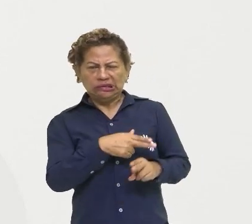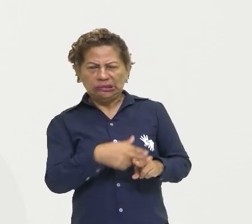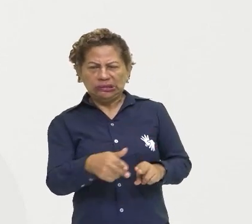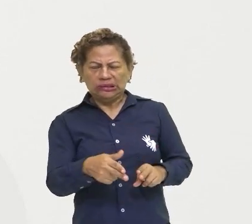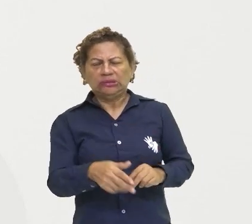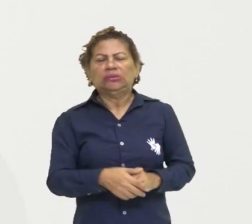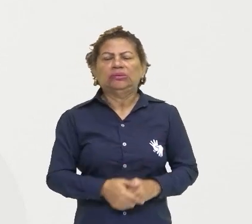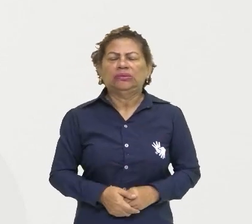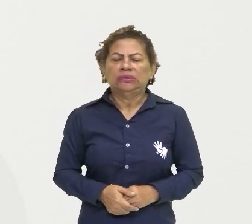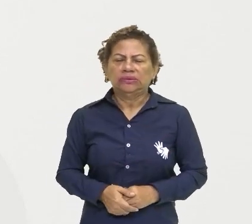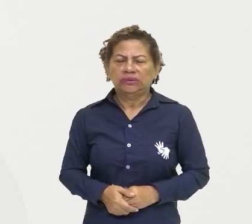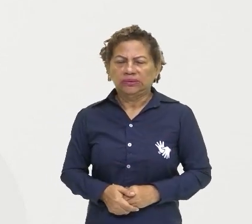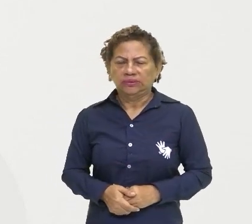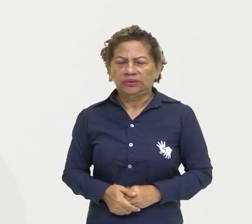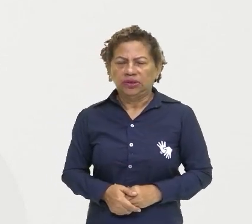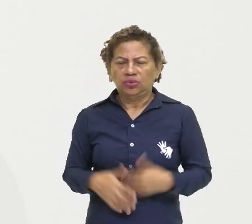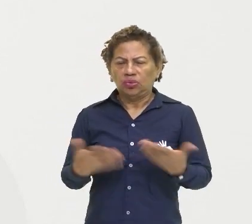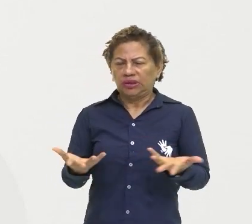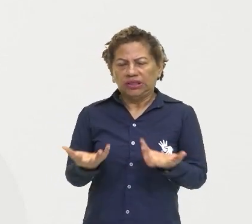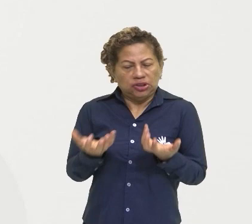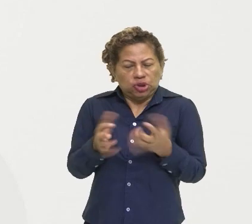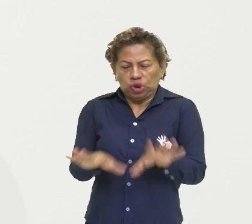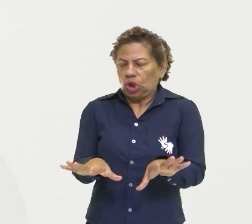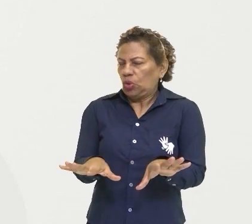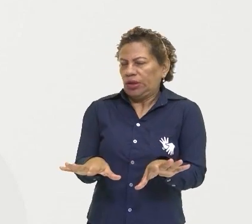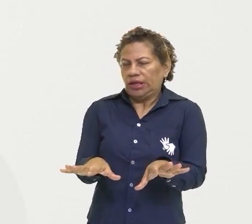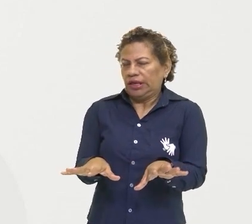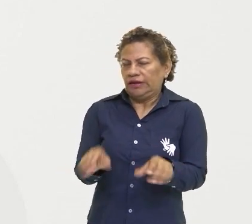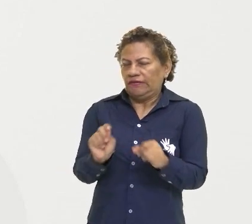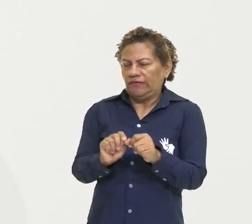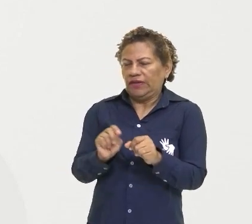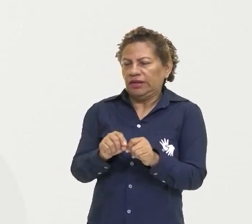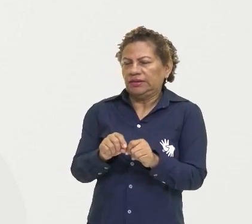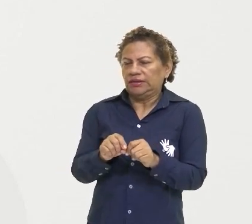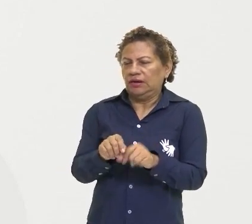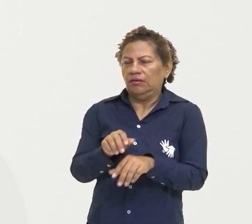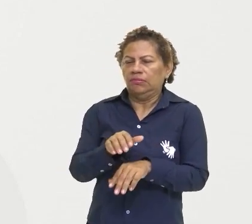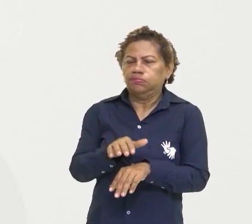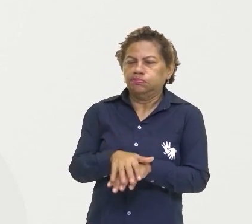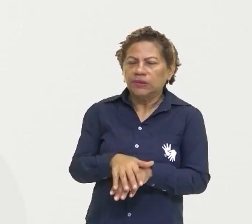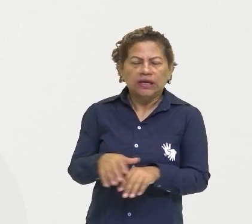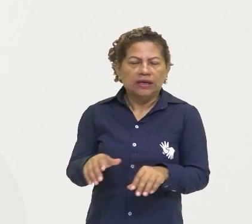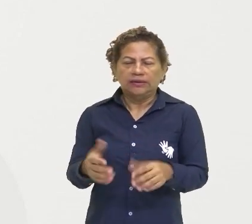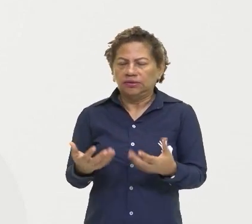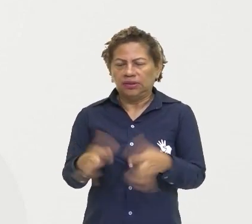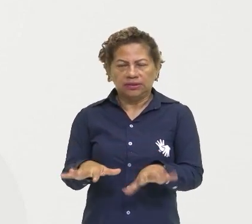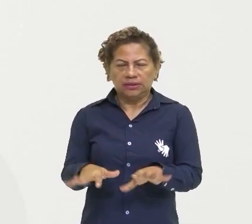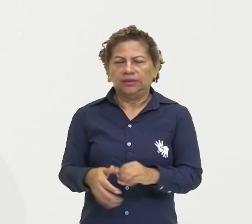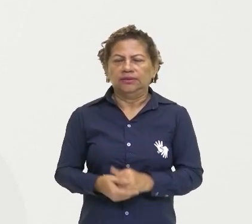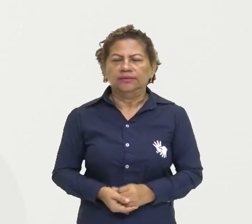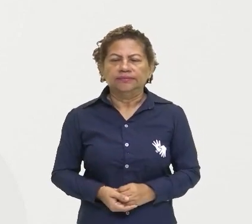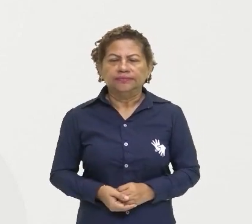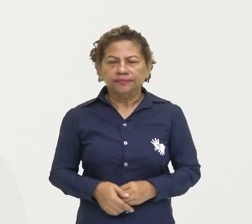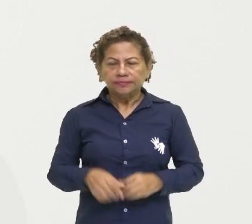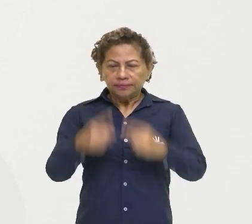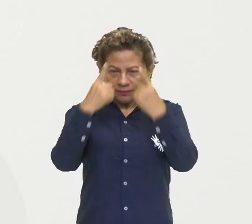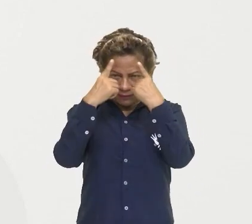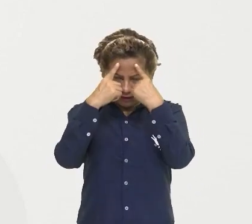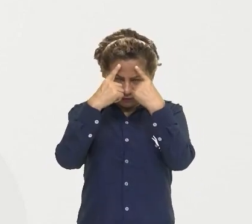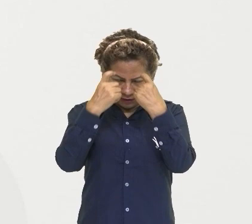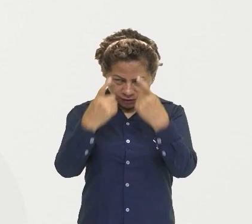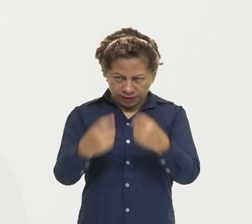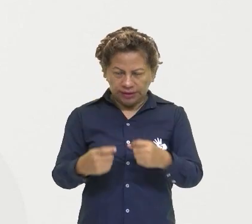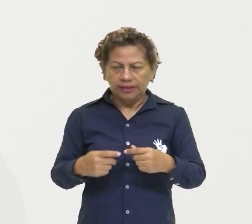indesejados, que é quando a pessoa não consente à prática sexual, tá bom? O ato sexual, perdão. A violência econômica, que é a retenção de bens,